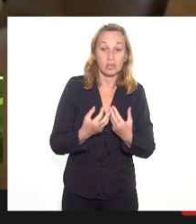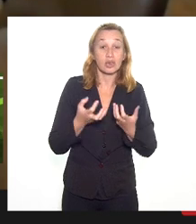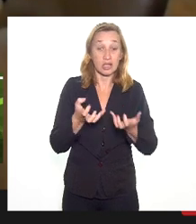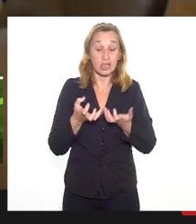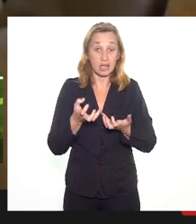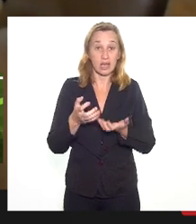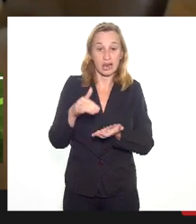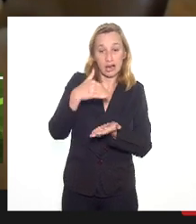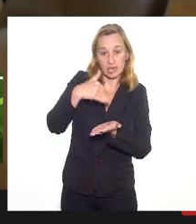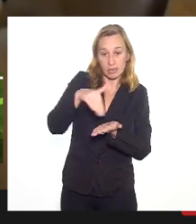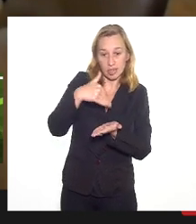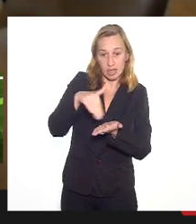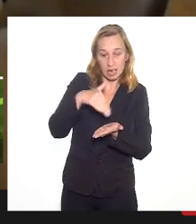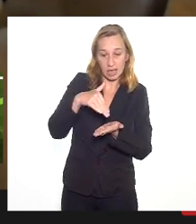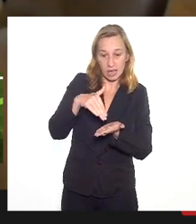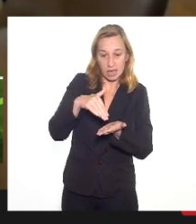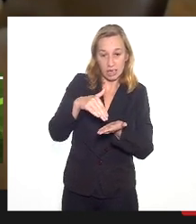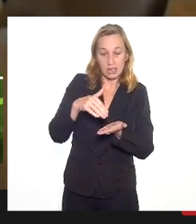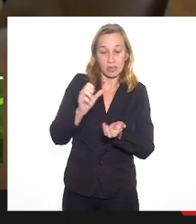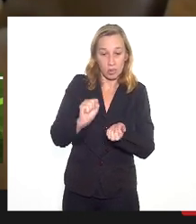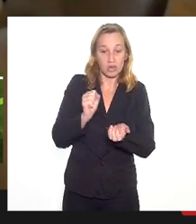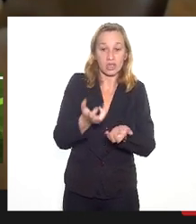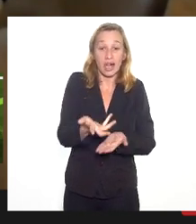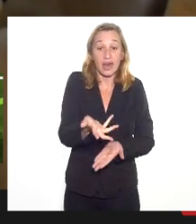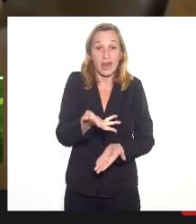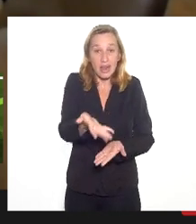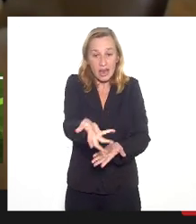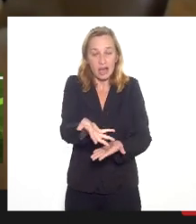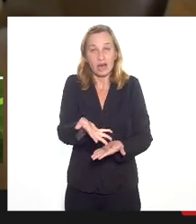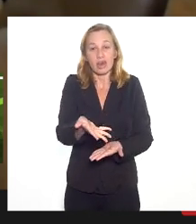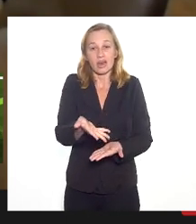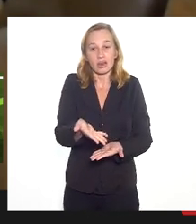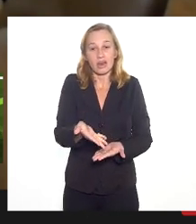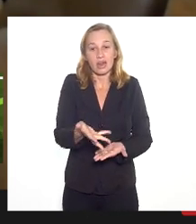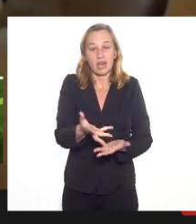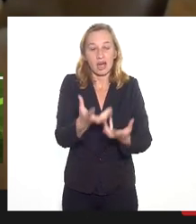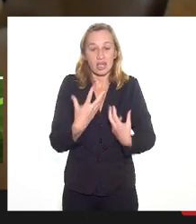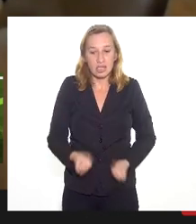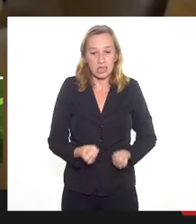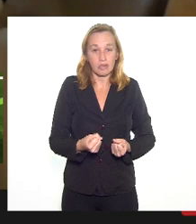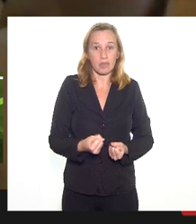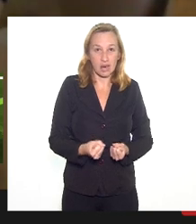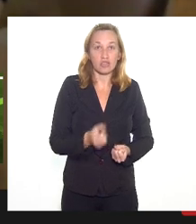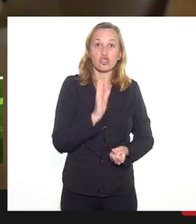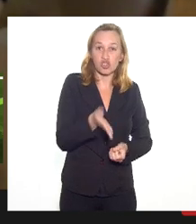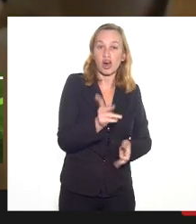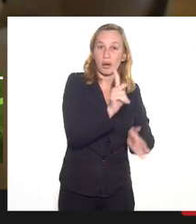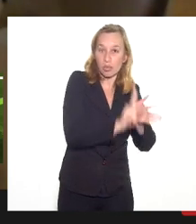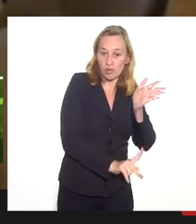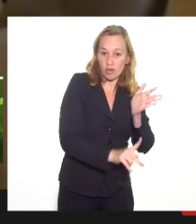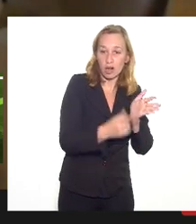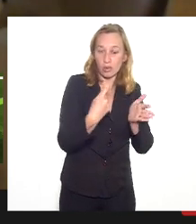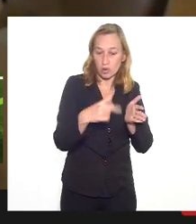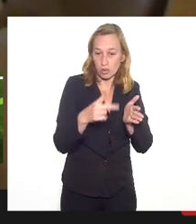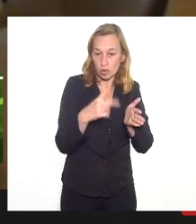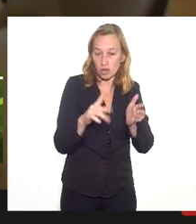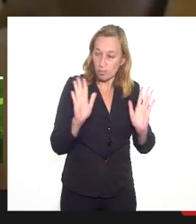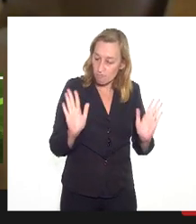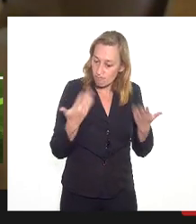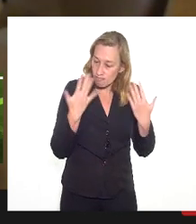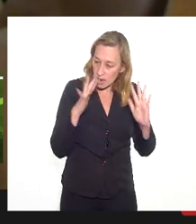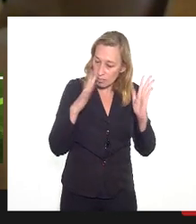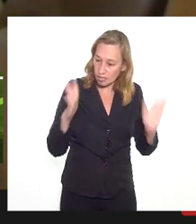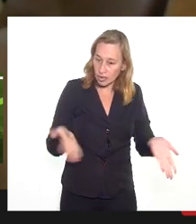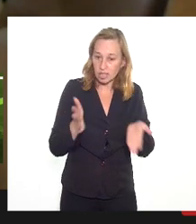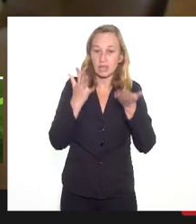nos envie de modo que nós possamos colaborar com o seu projeto de lei. De antemão, já parabenizo a senhora pela iniciativa, é